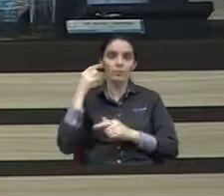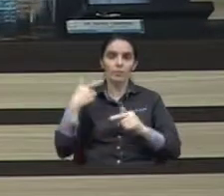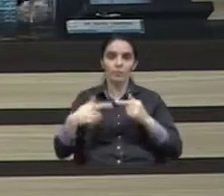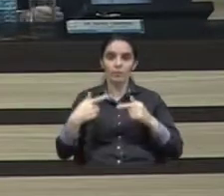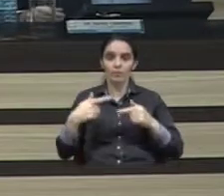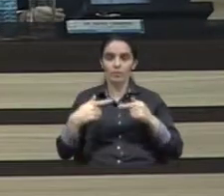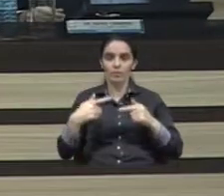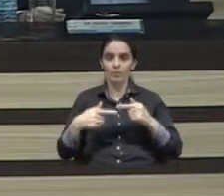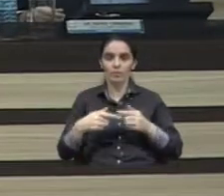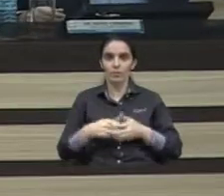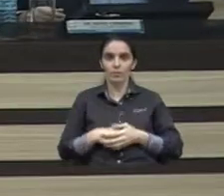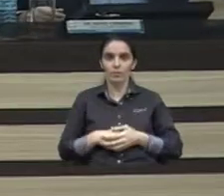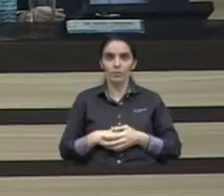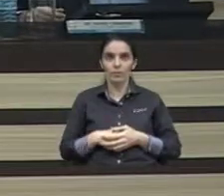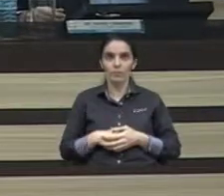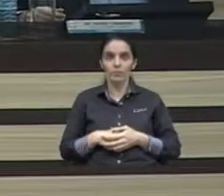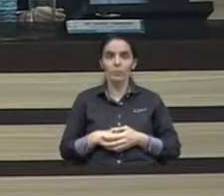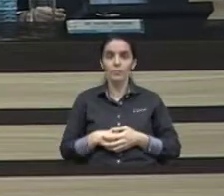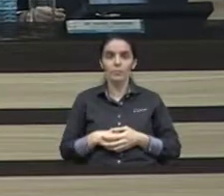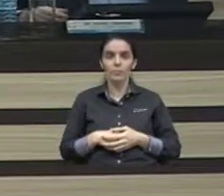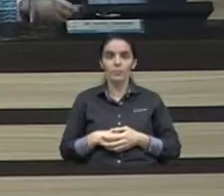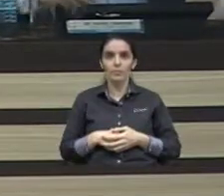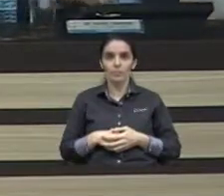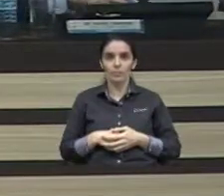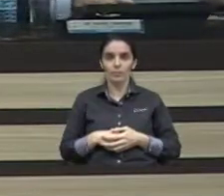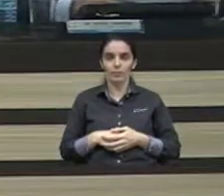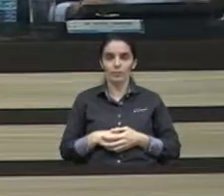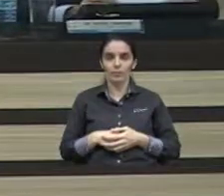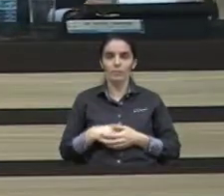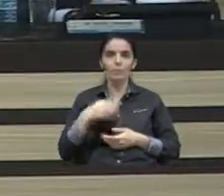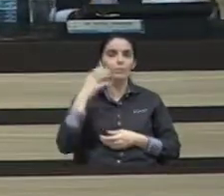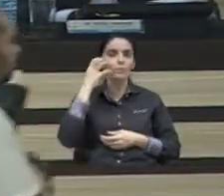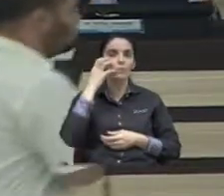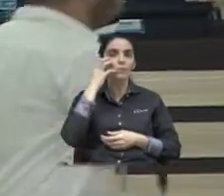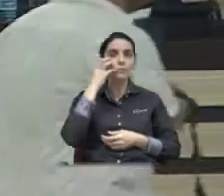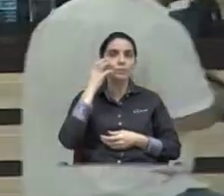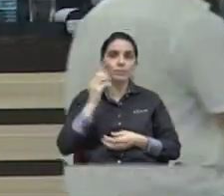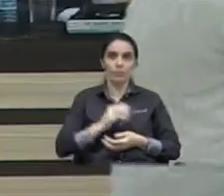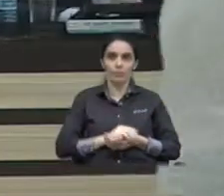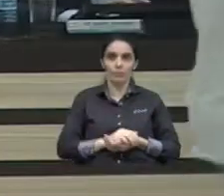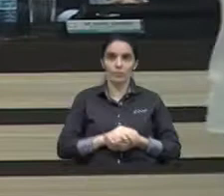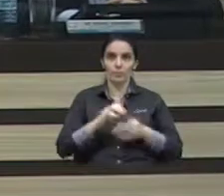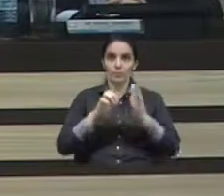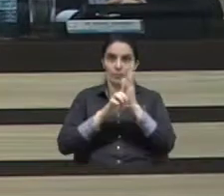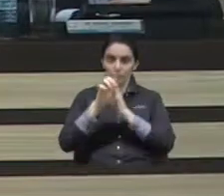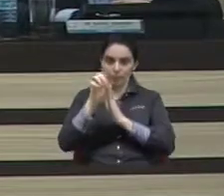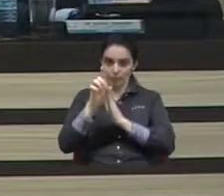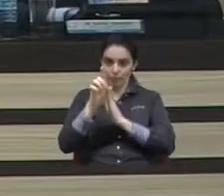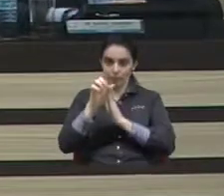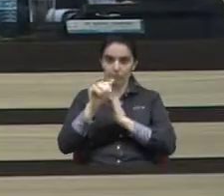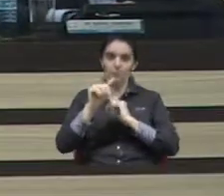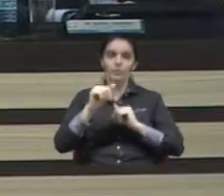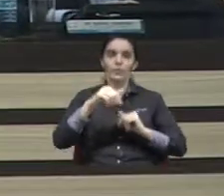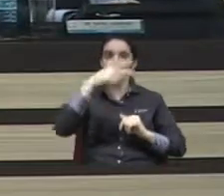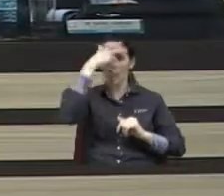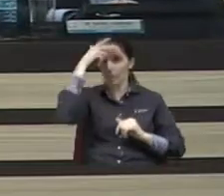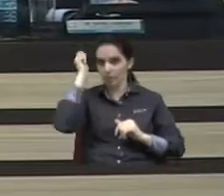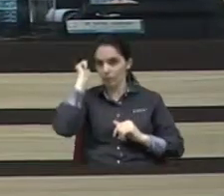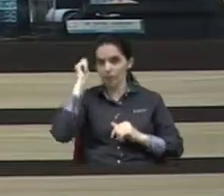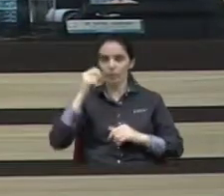discussão. Eu quero, senhor presidente. Com a palavra, vereador Dr. Marcelo Rossi. Senhor presidente, nobres pares, público